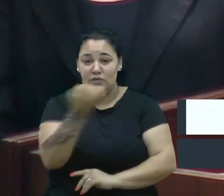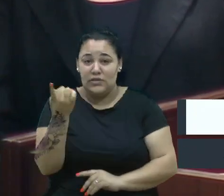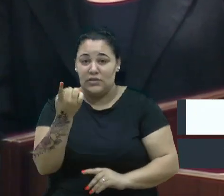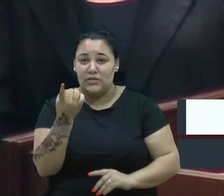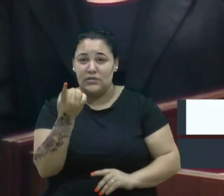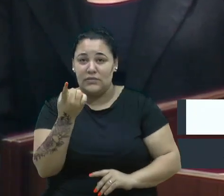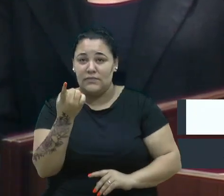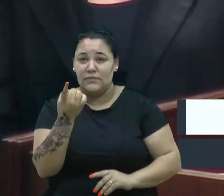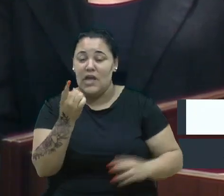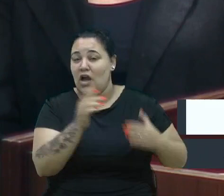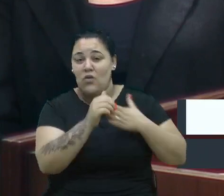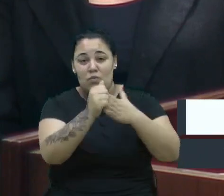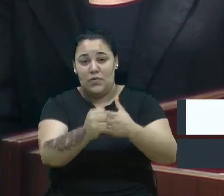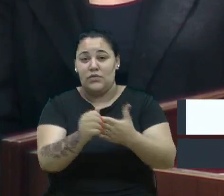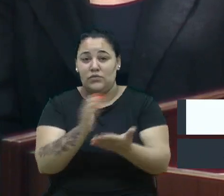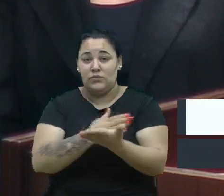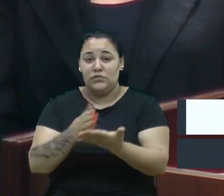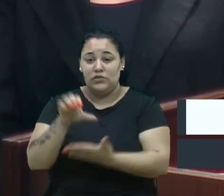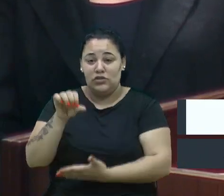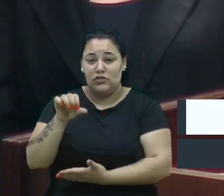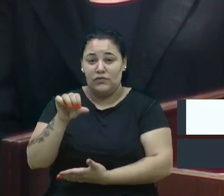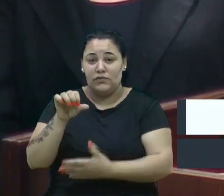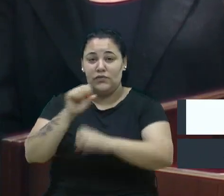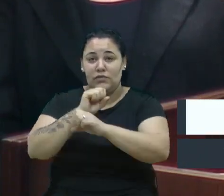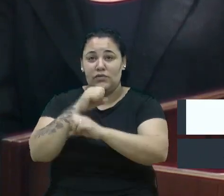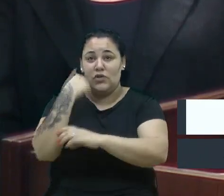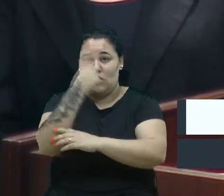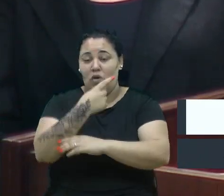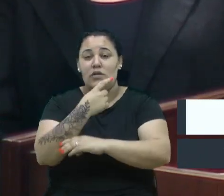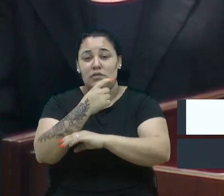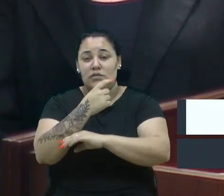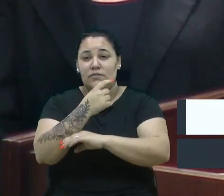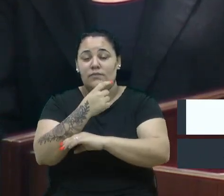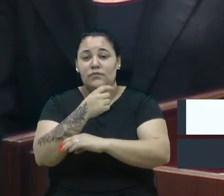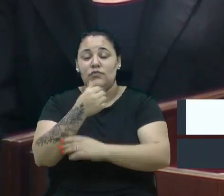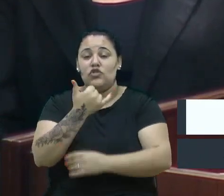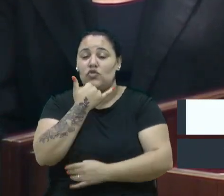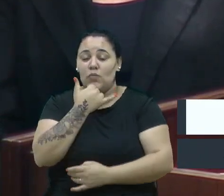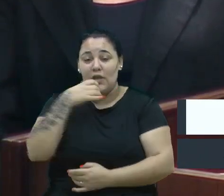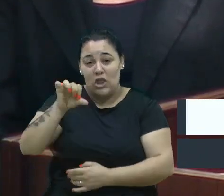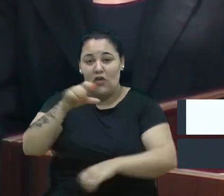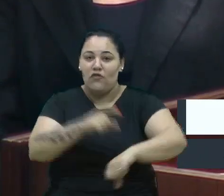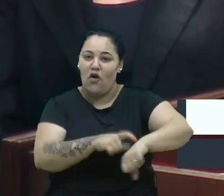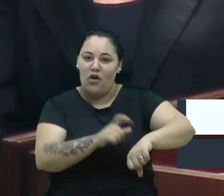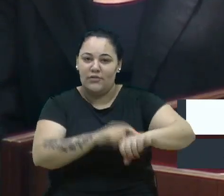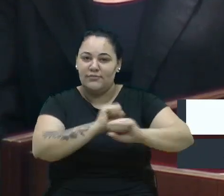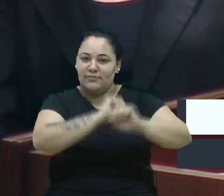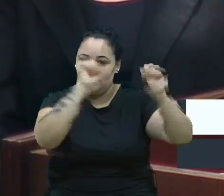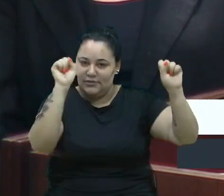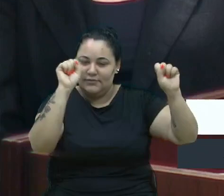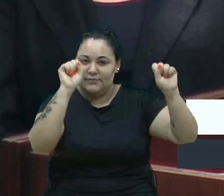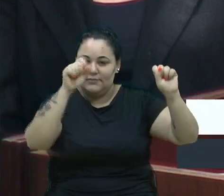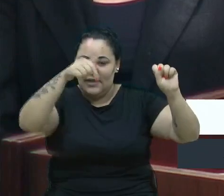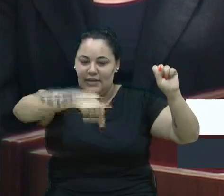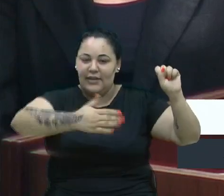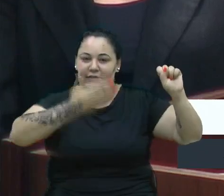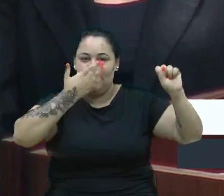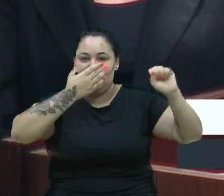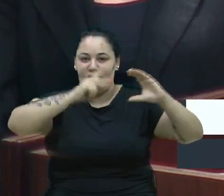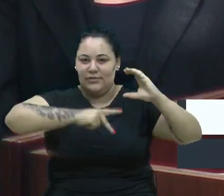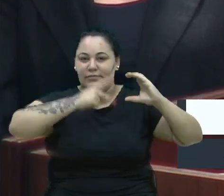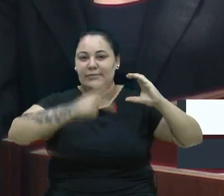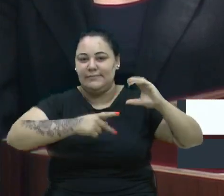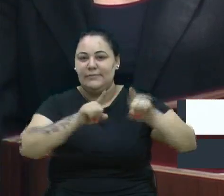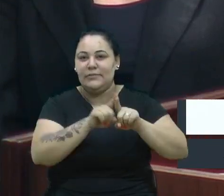a partir das 9h30 da manhã, saindo aqui da frente do Largo da Prefeitura de Caxias do Sul, nesta caminhada.